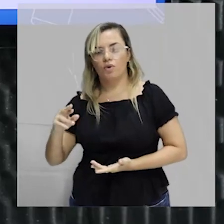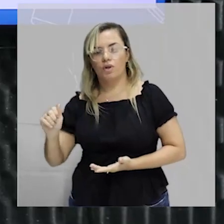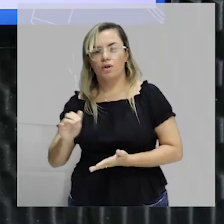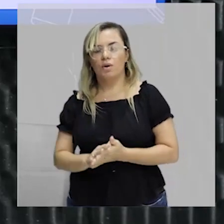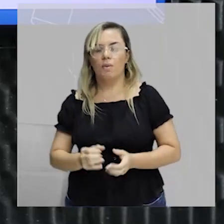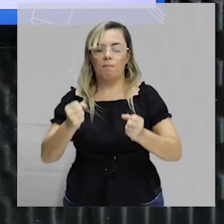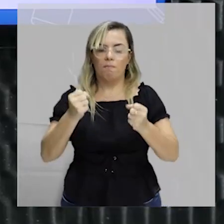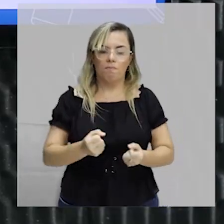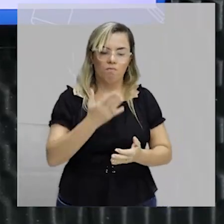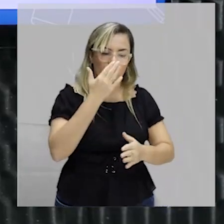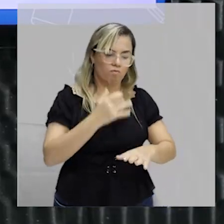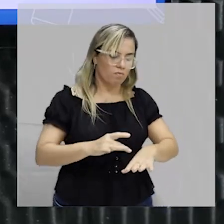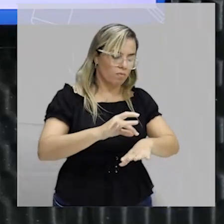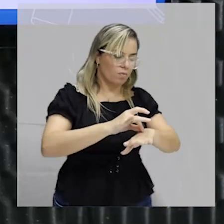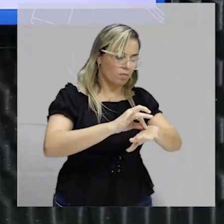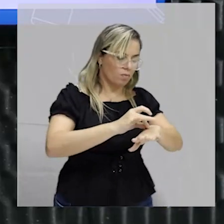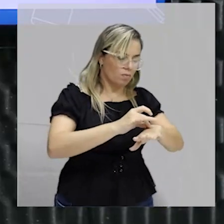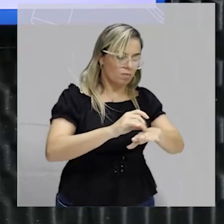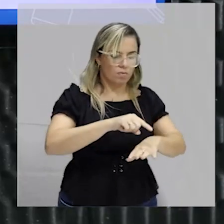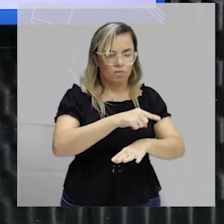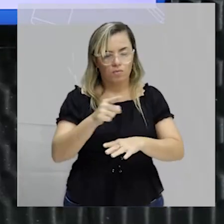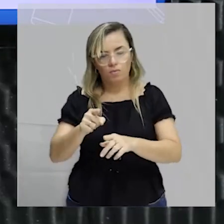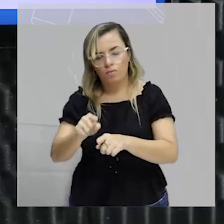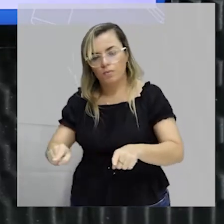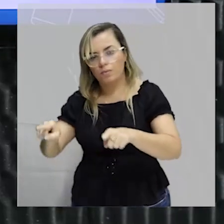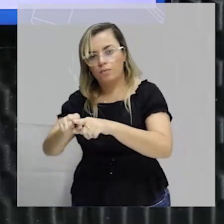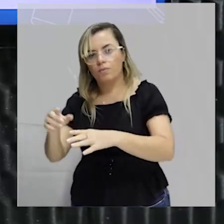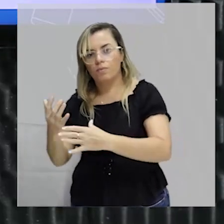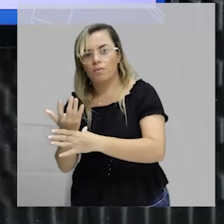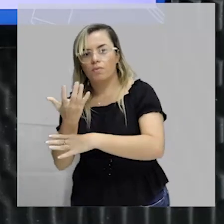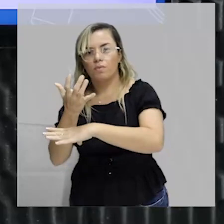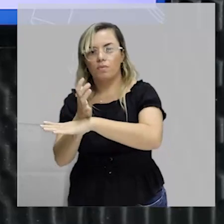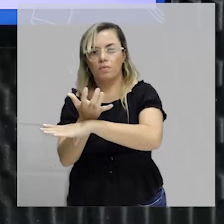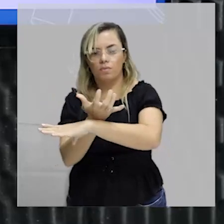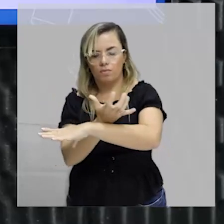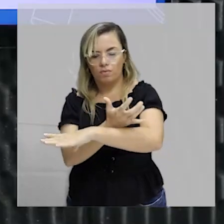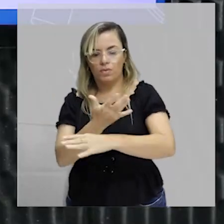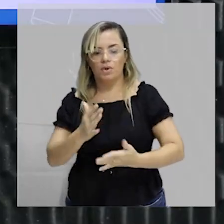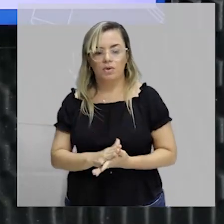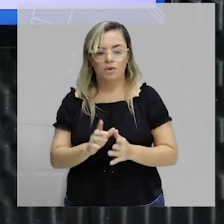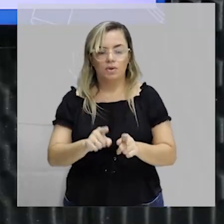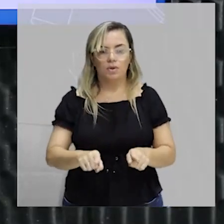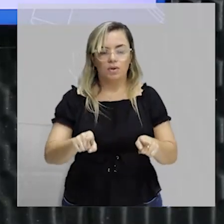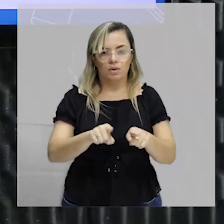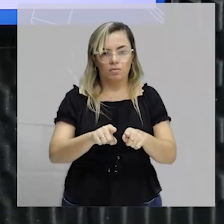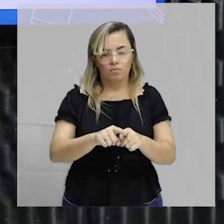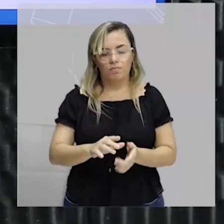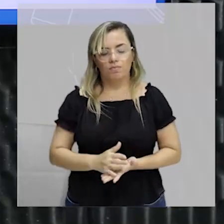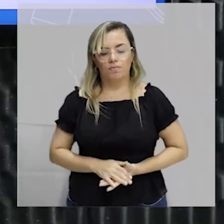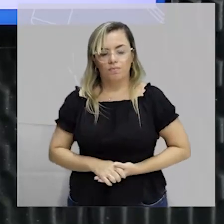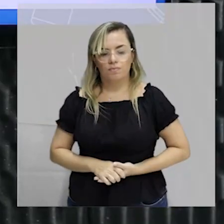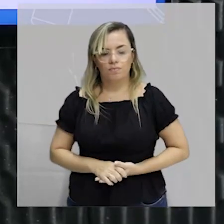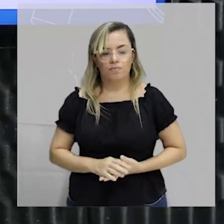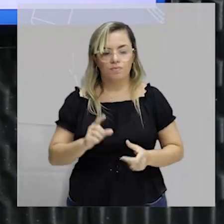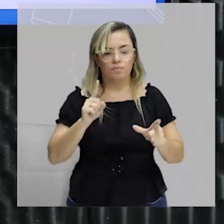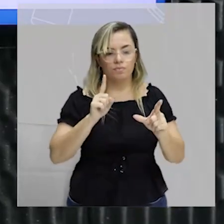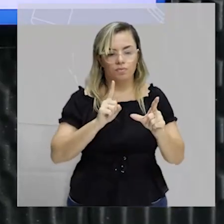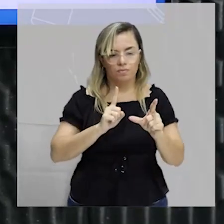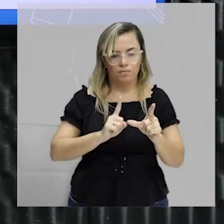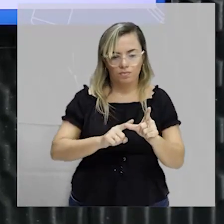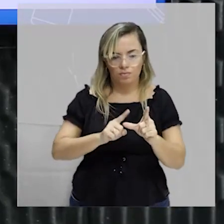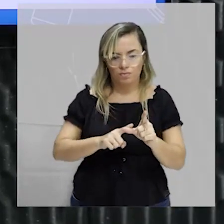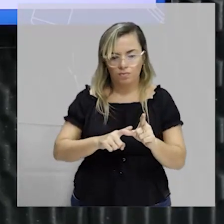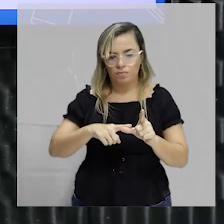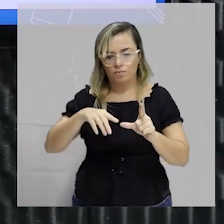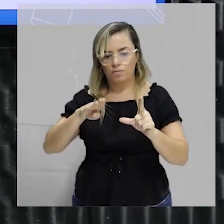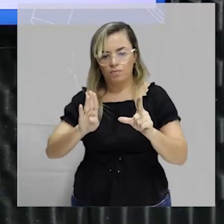de alimentos vegetais e alimentos de origem animal. Tá? Letra B está correta, só que ele quer a alternativa